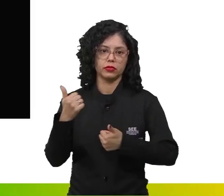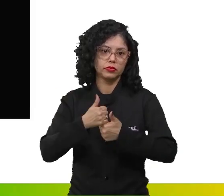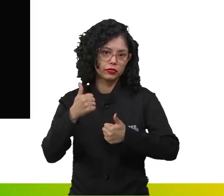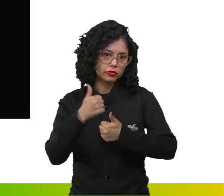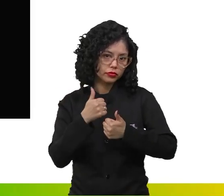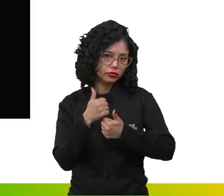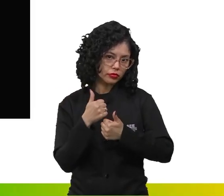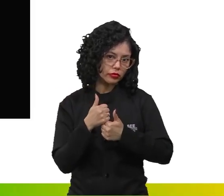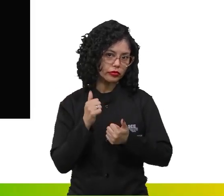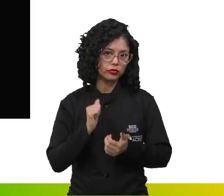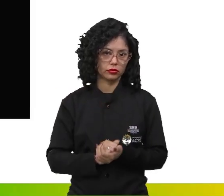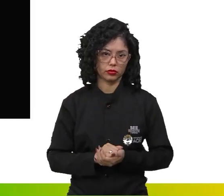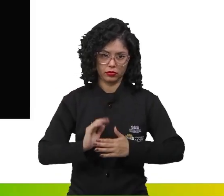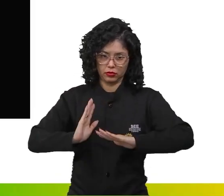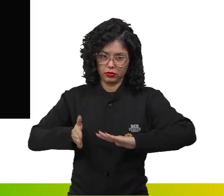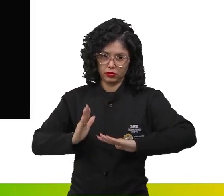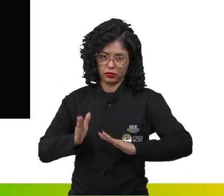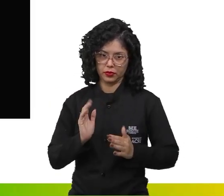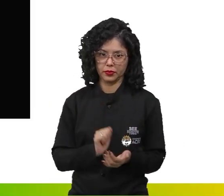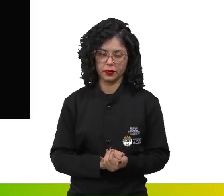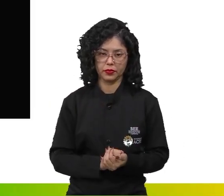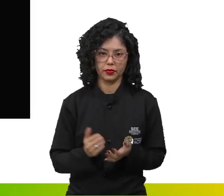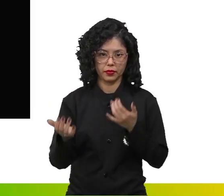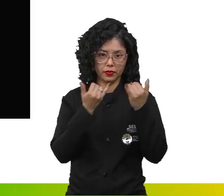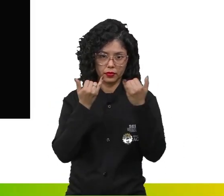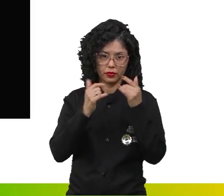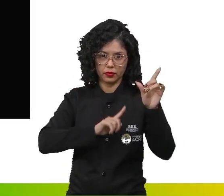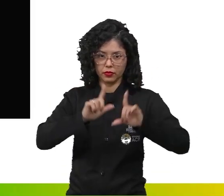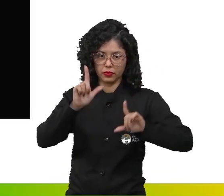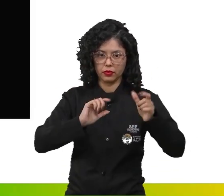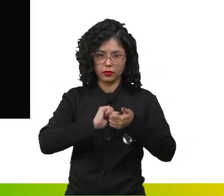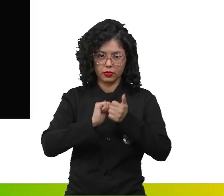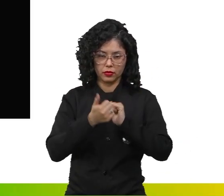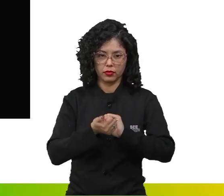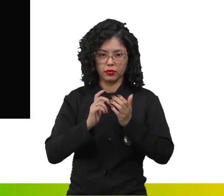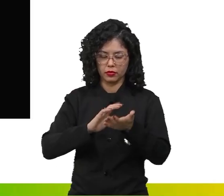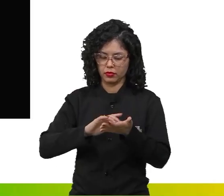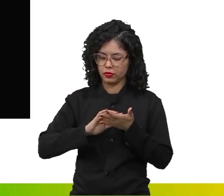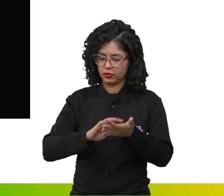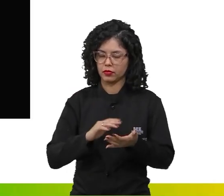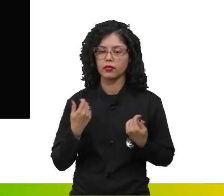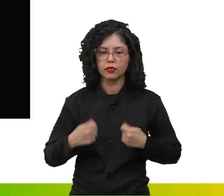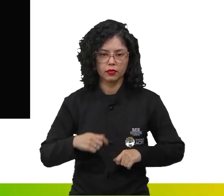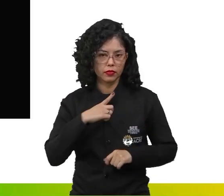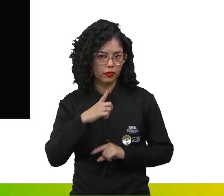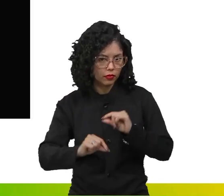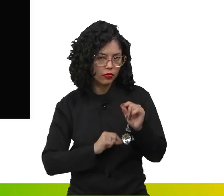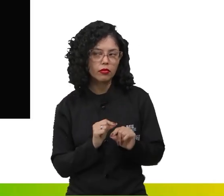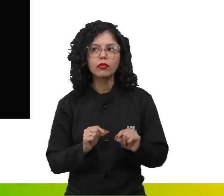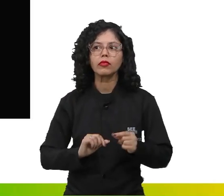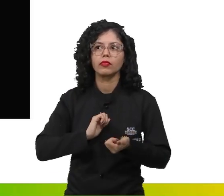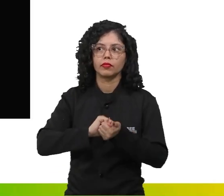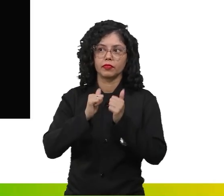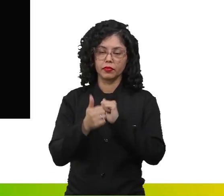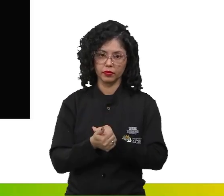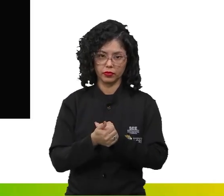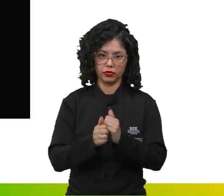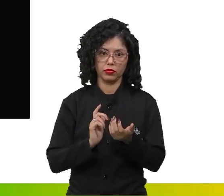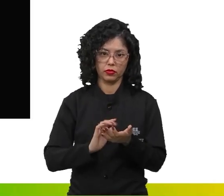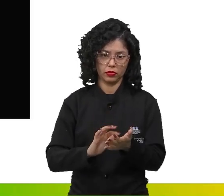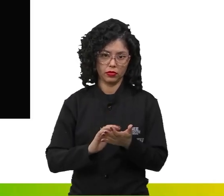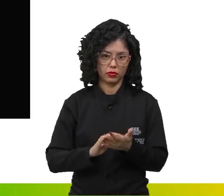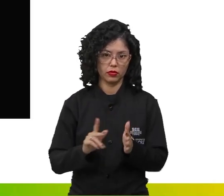substituído aí pela contemporâneo, quer dizer, propagandas televisivas. Então, foi necessário fazer uma